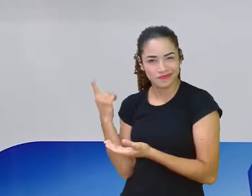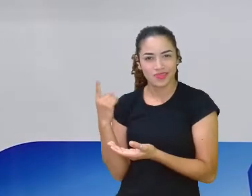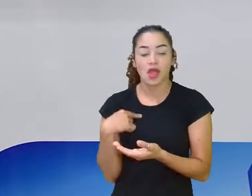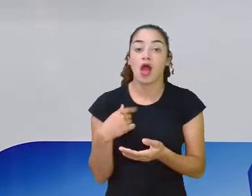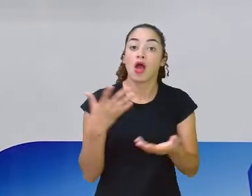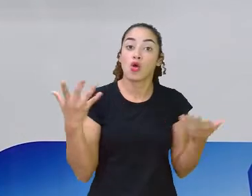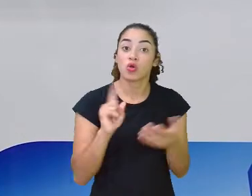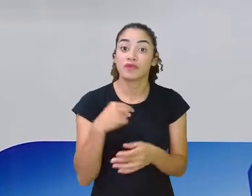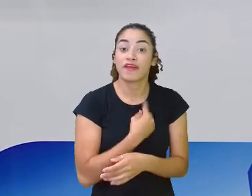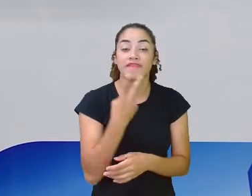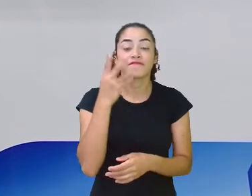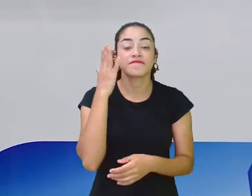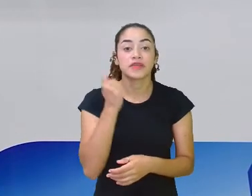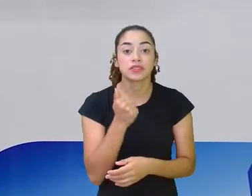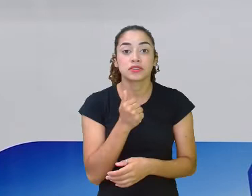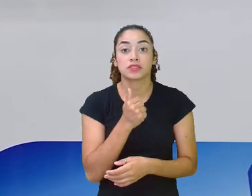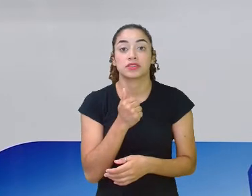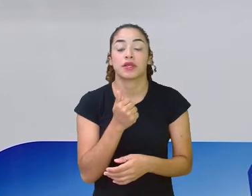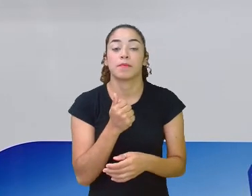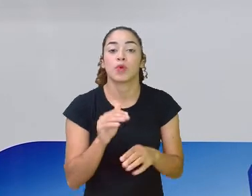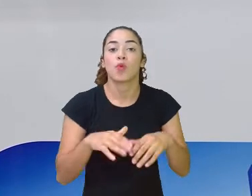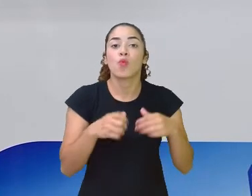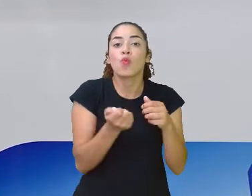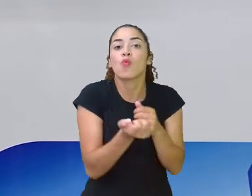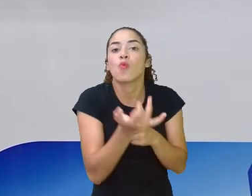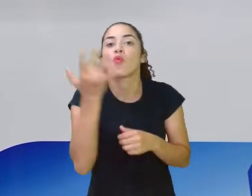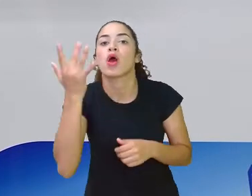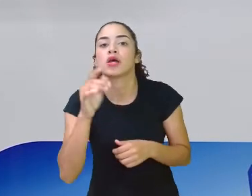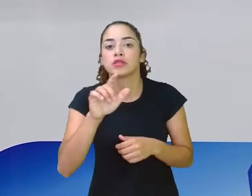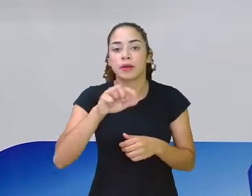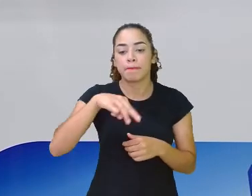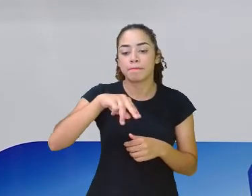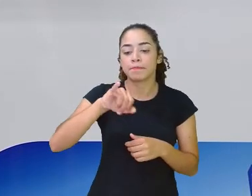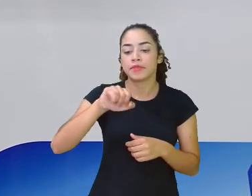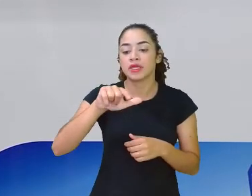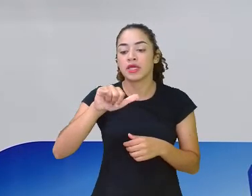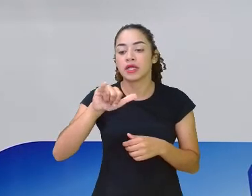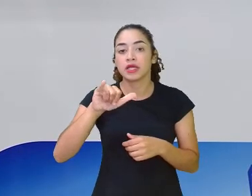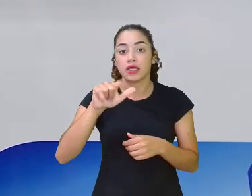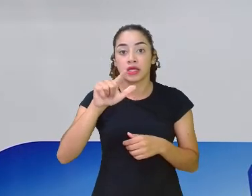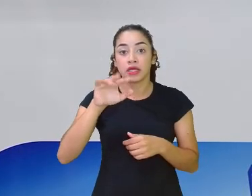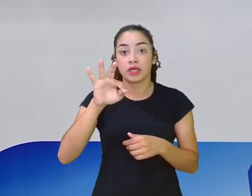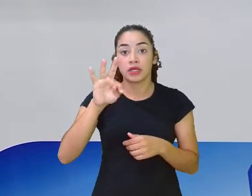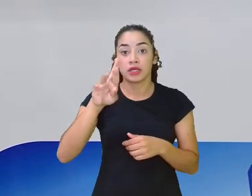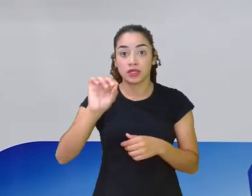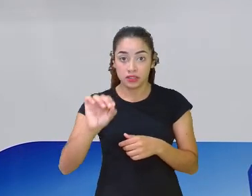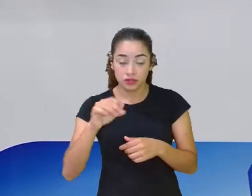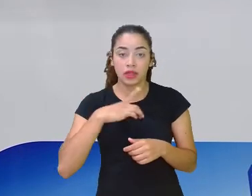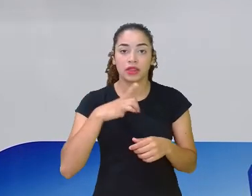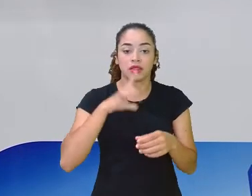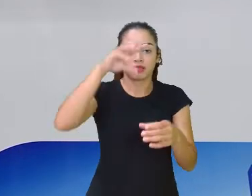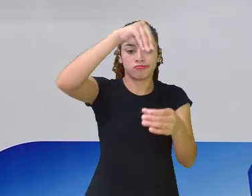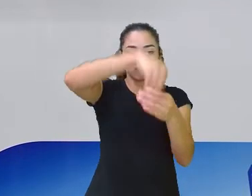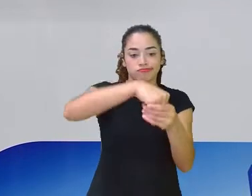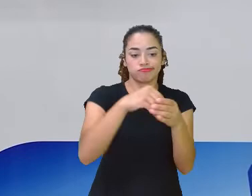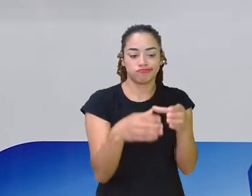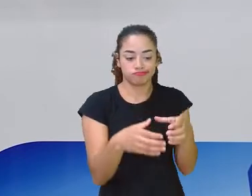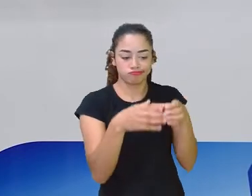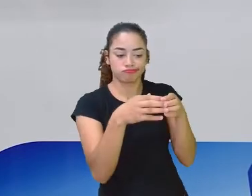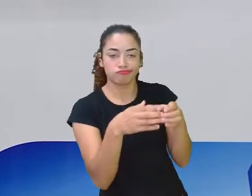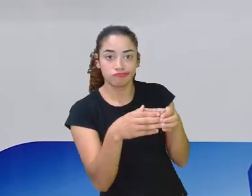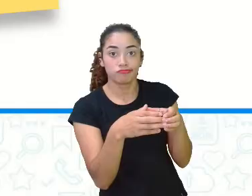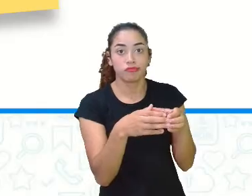nos problemas, tá certo? Então, lembrem aí desse detalhe, o que significa mililitro. E a sua unidade